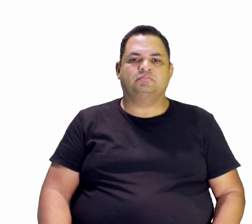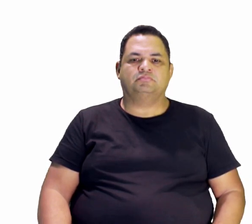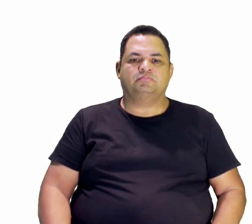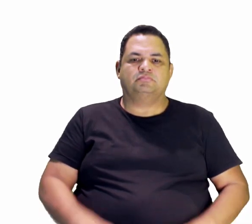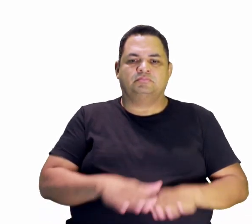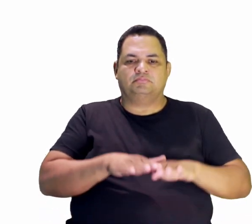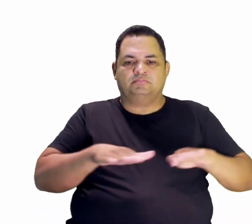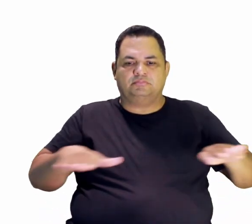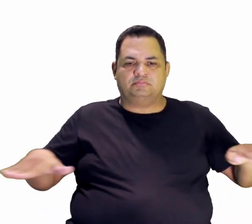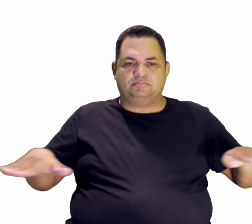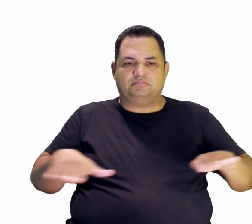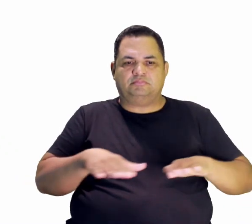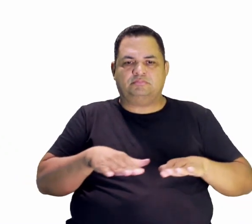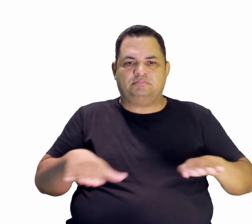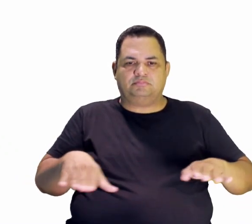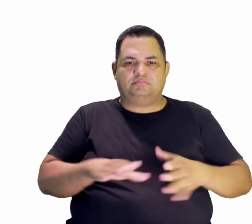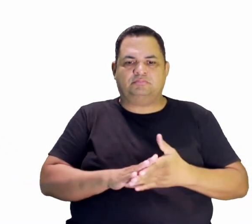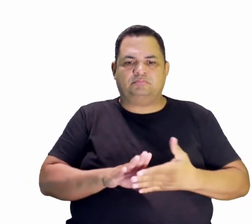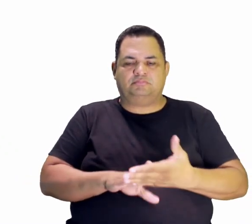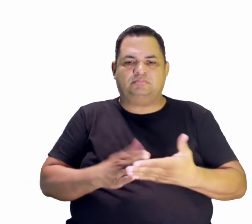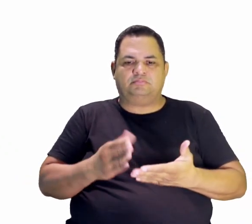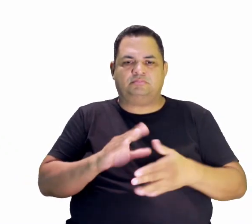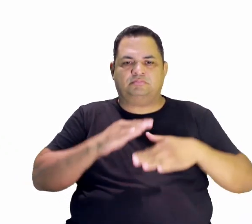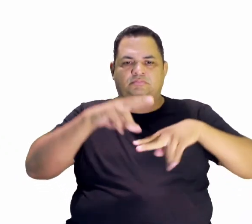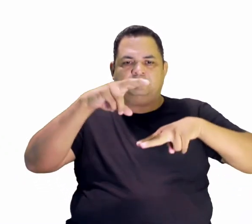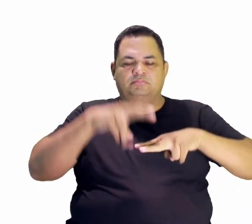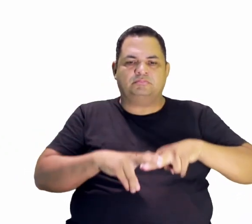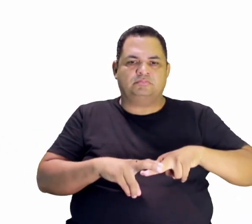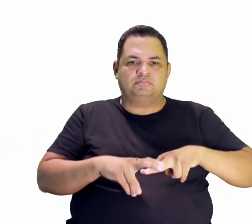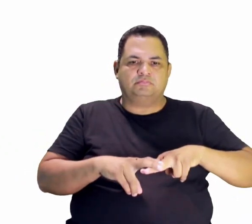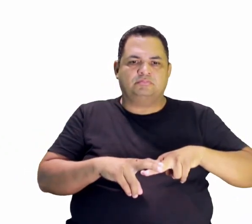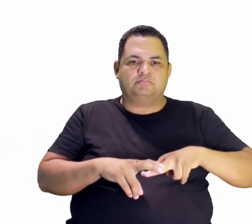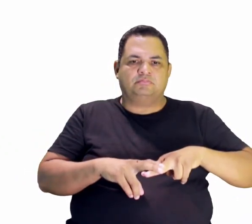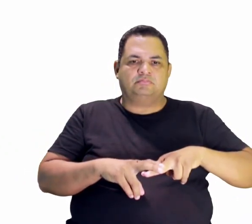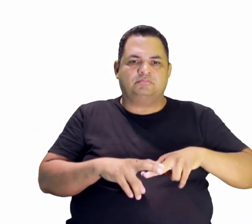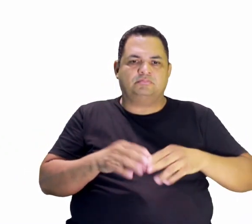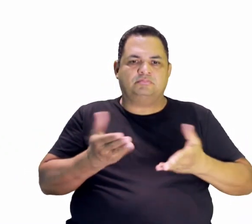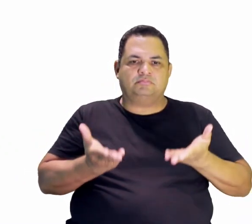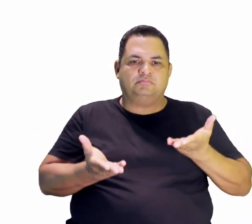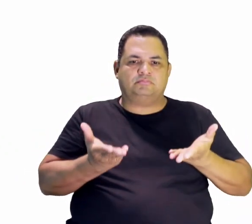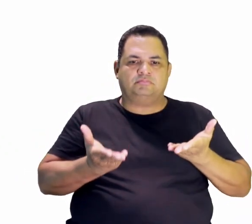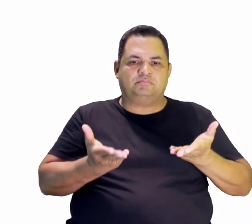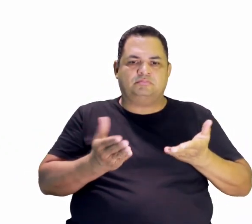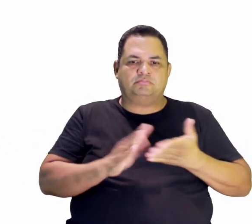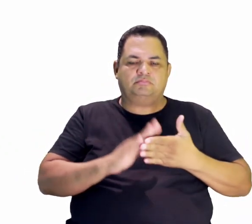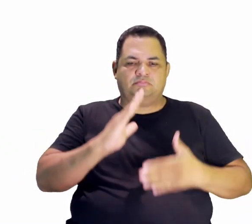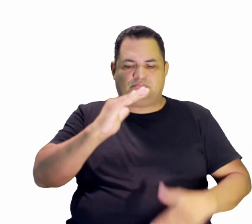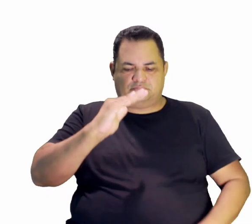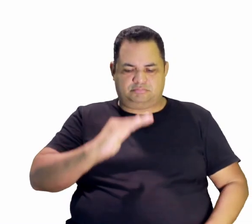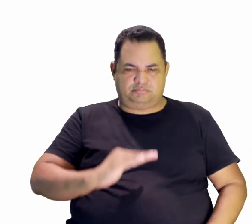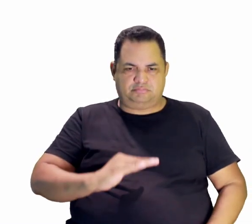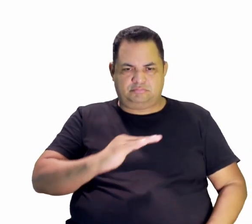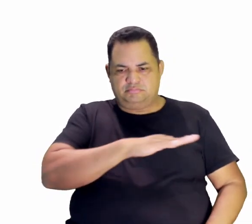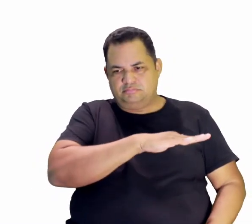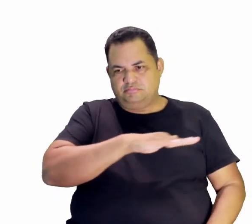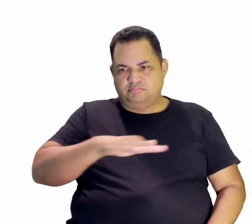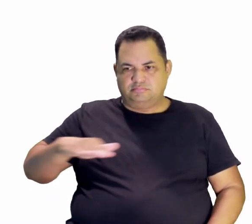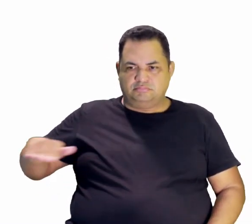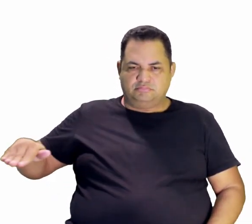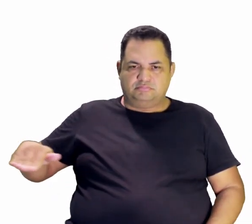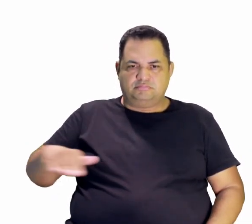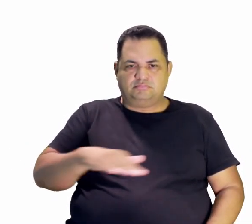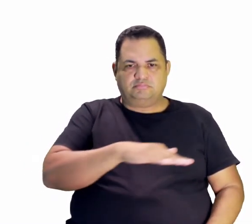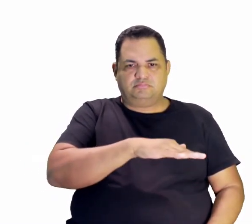superfície, a perna dele, ele está sentado. O peso é para baixo e aqui a superfície está